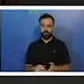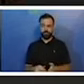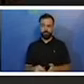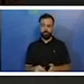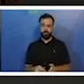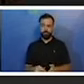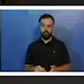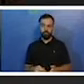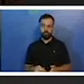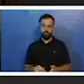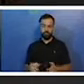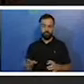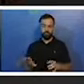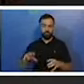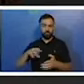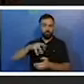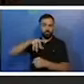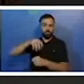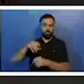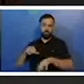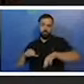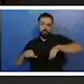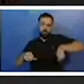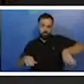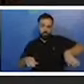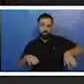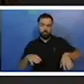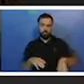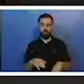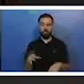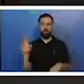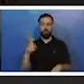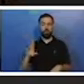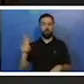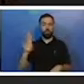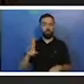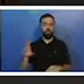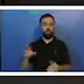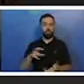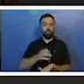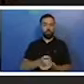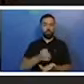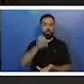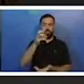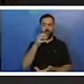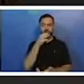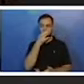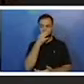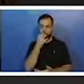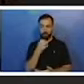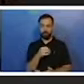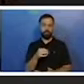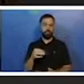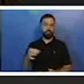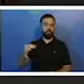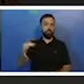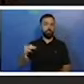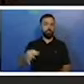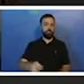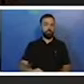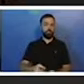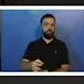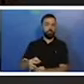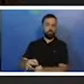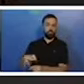e nós vamos deixar as tampinhas de lado nós vamos lá primeiro a garrafa então o objetivo é você vai segurar no